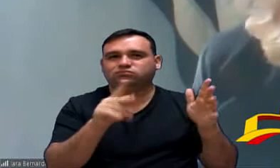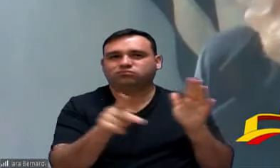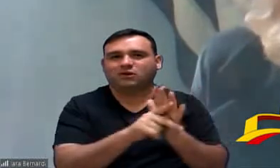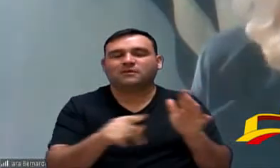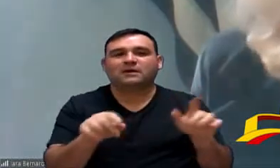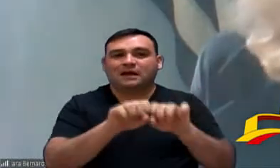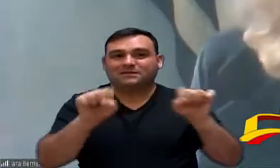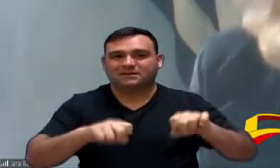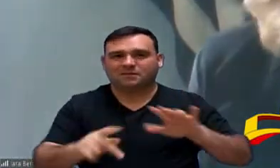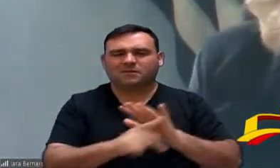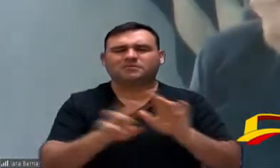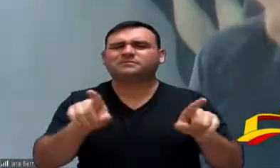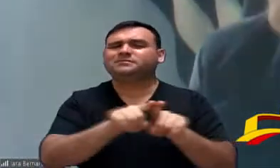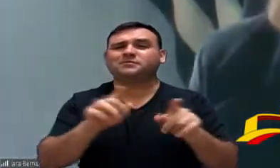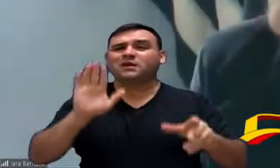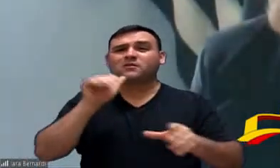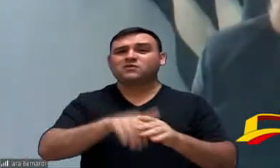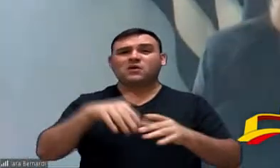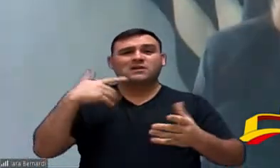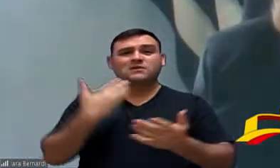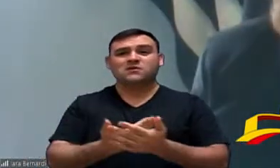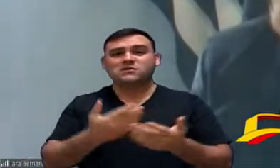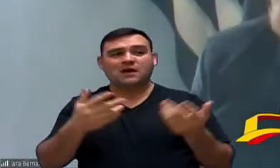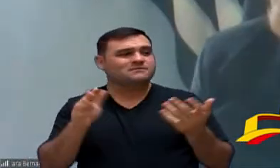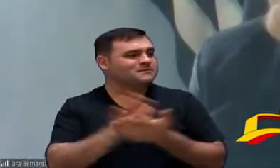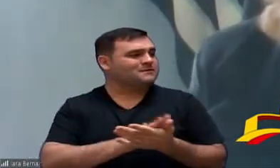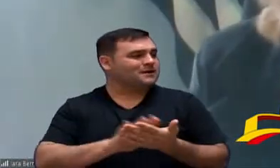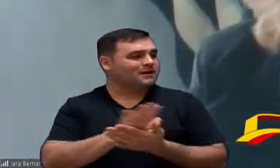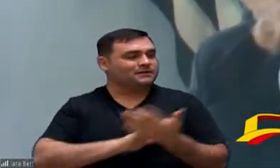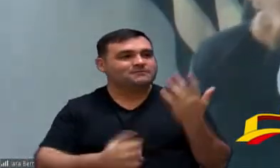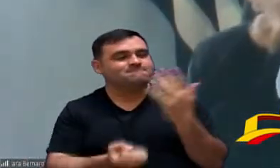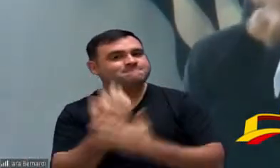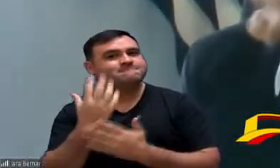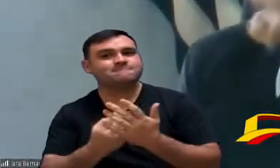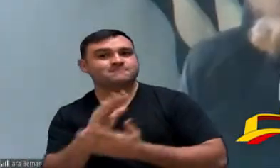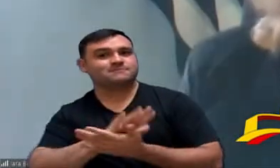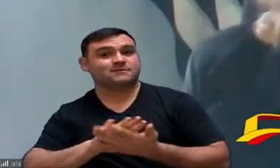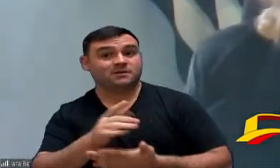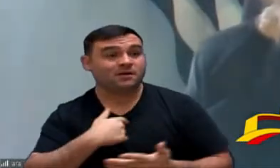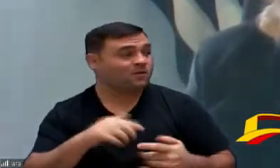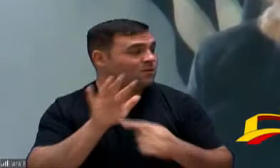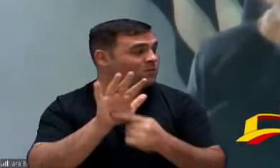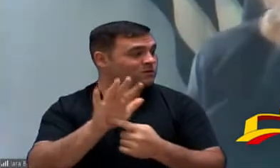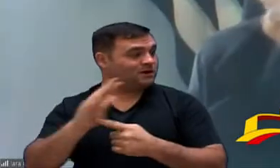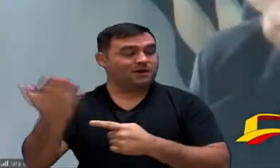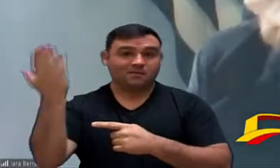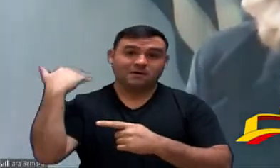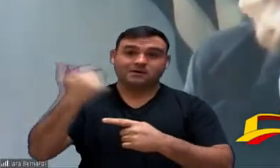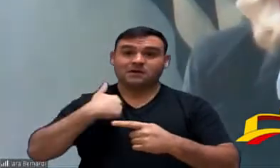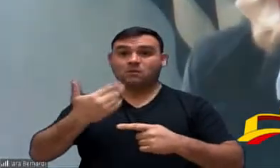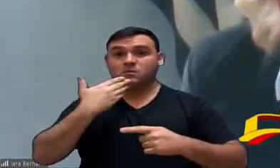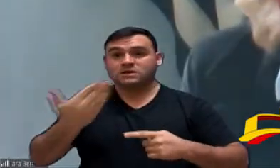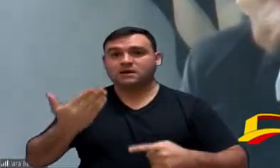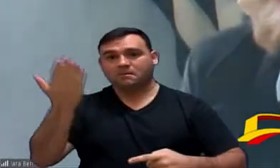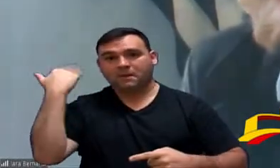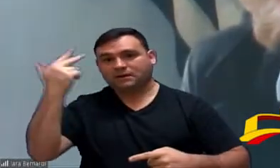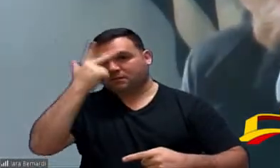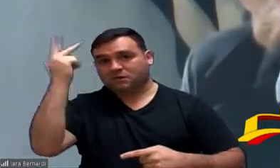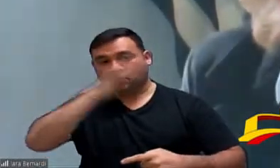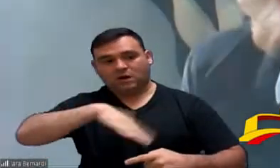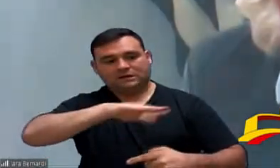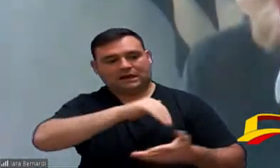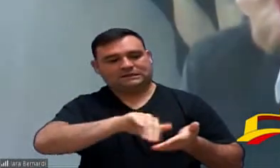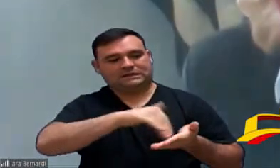E até hoje isso não foi votado. Eu sei que a Prefeitura Municipal... Apresentei, inclusive, a pedido de pessoas lá